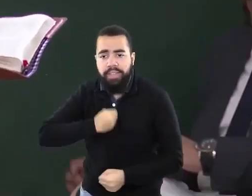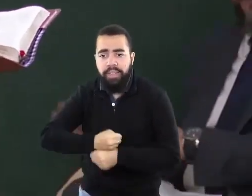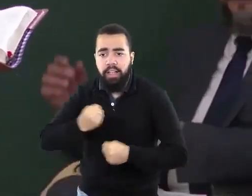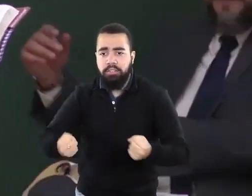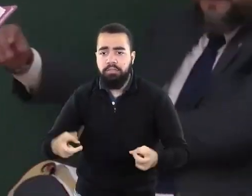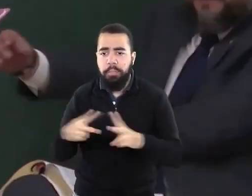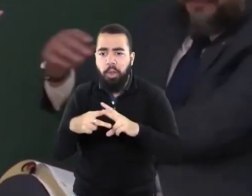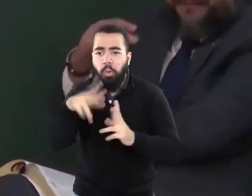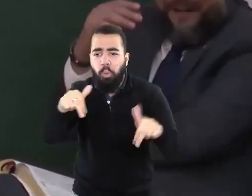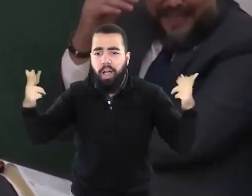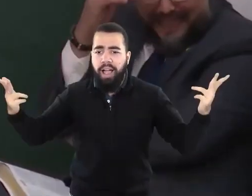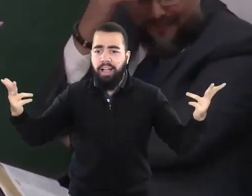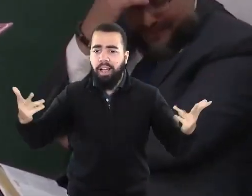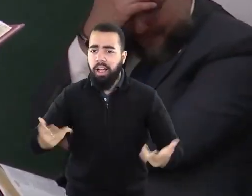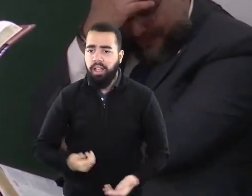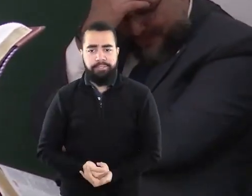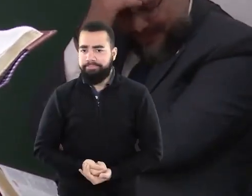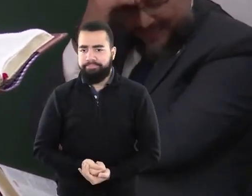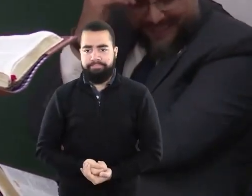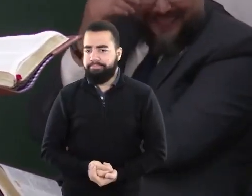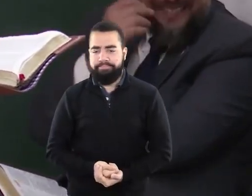Ué?